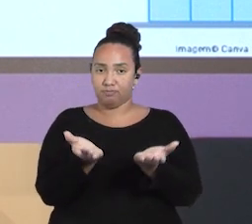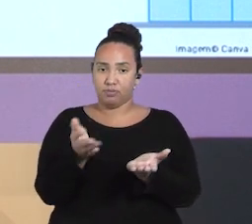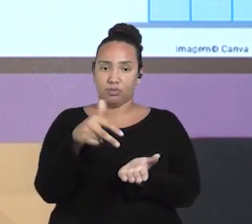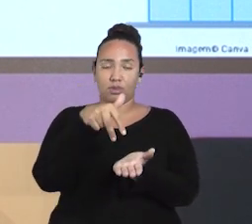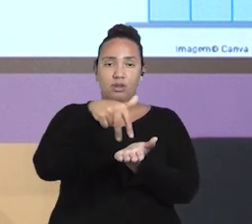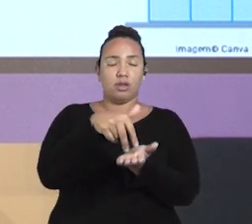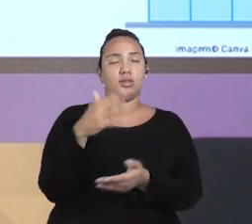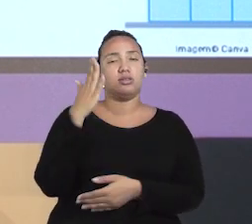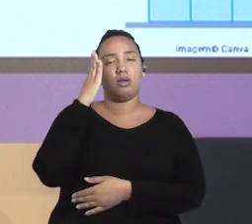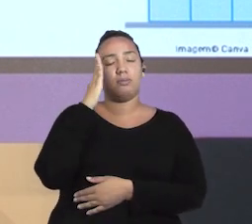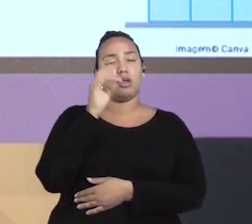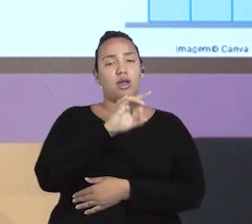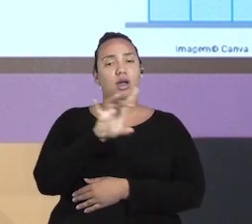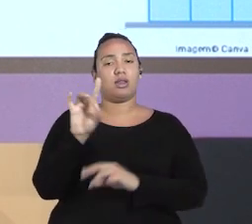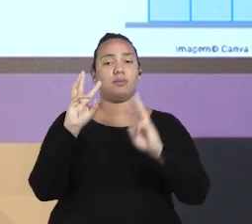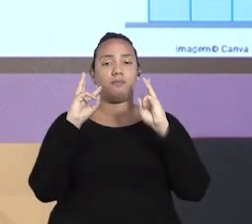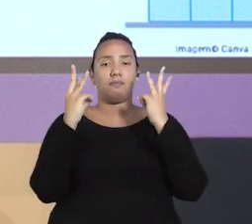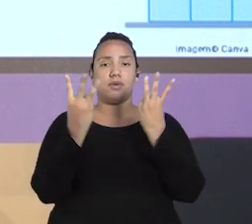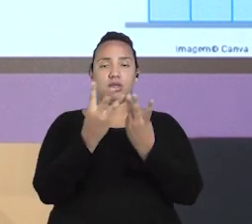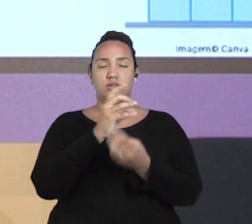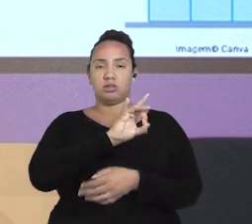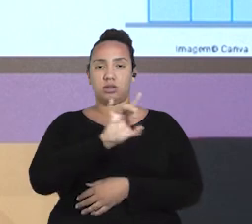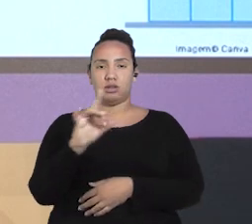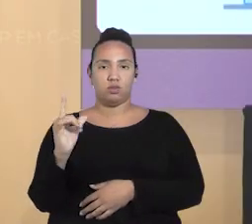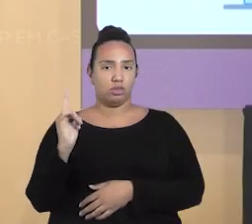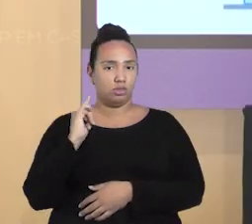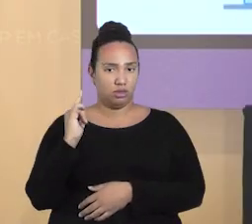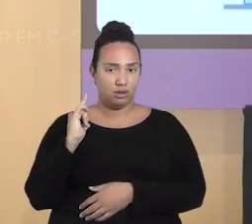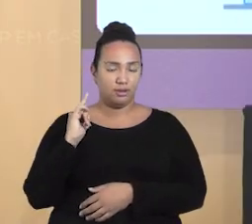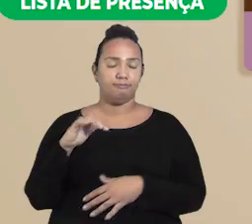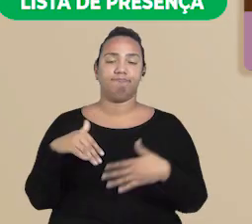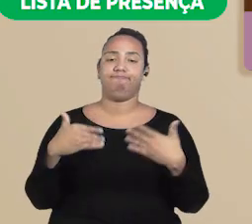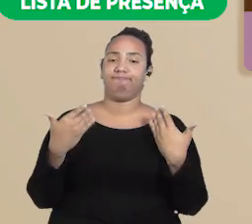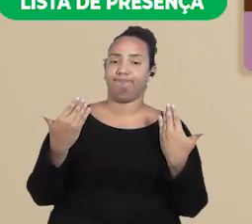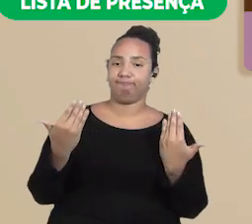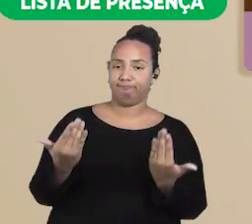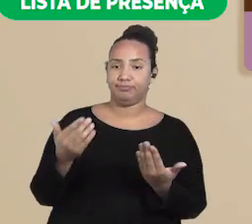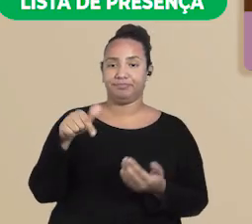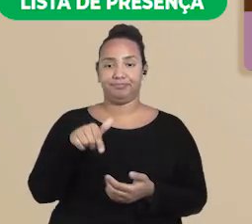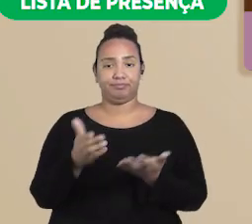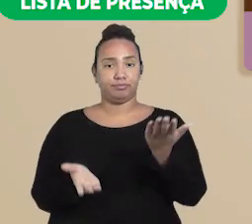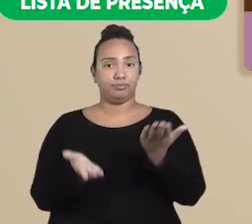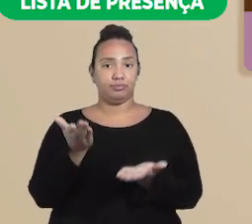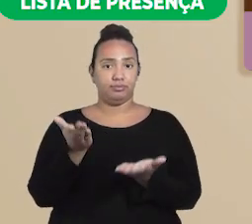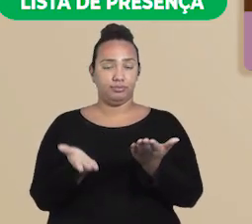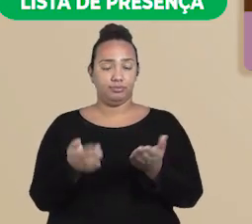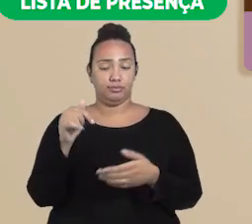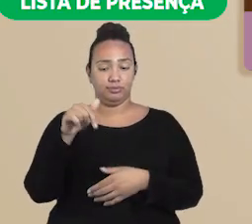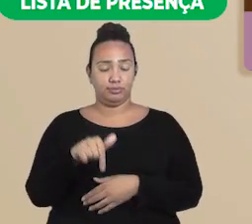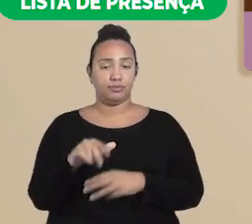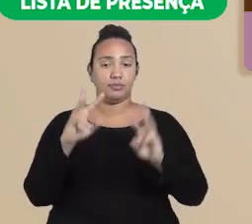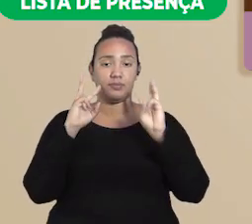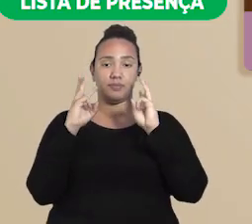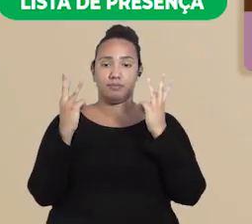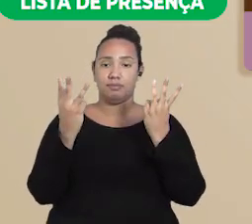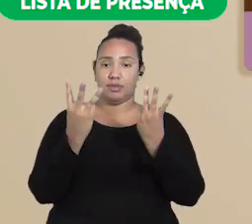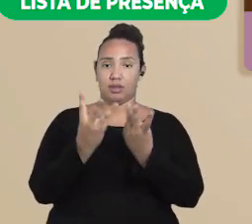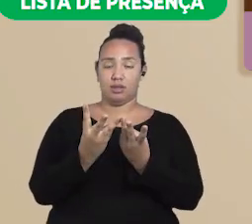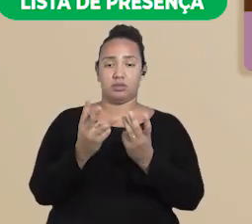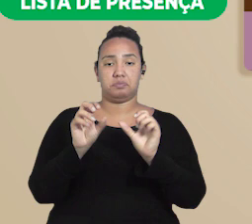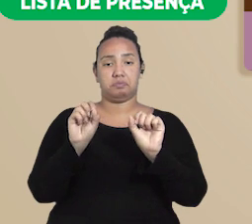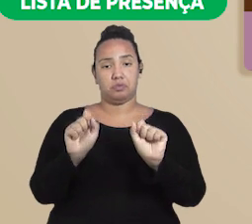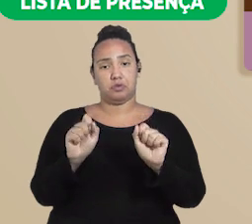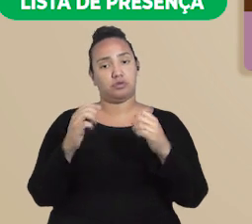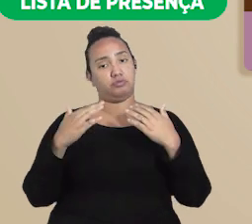saber quantos quilos de massa cada um tem, acertei? Pois é, a balança ela é utilizada para medir a massa de